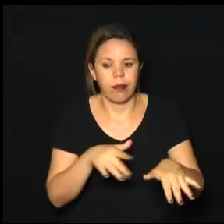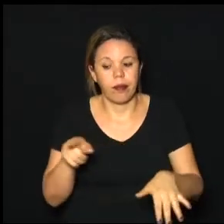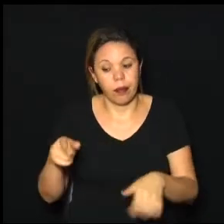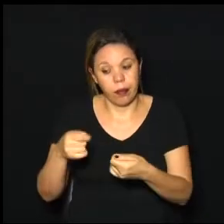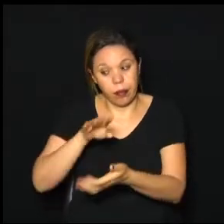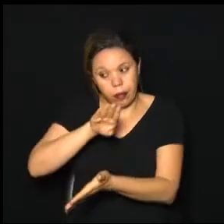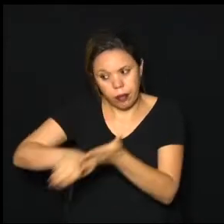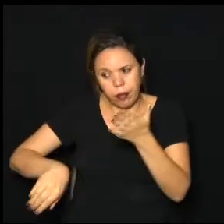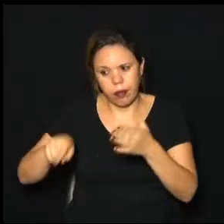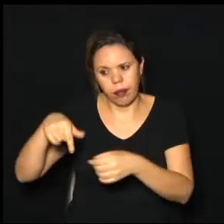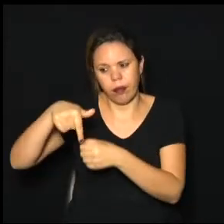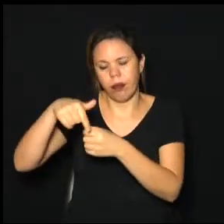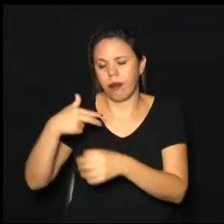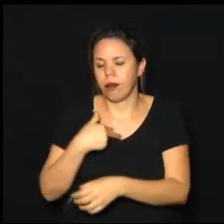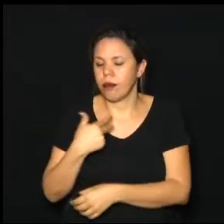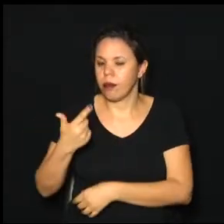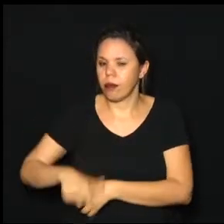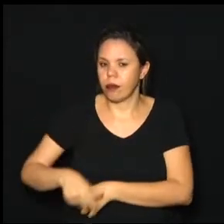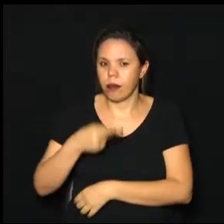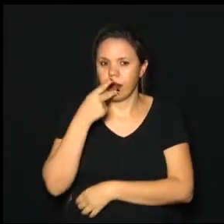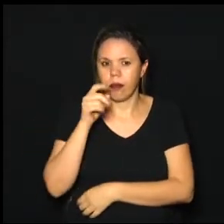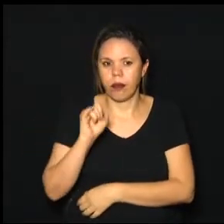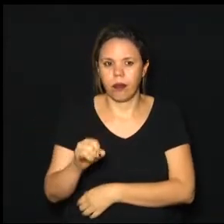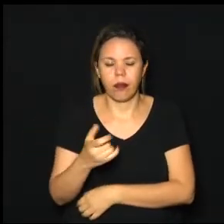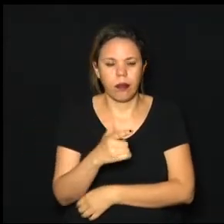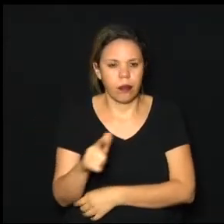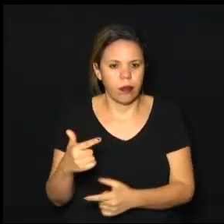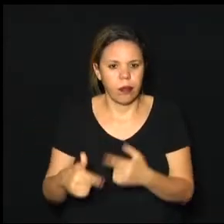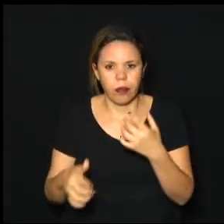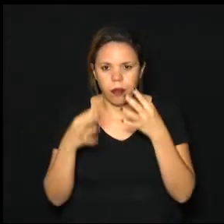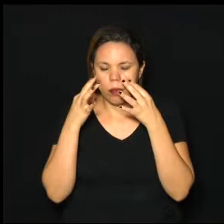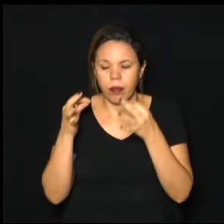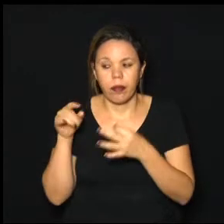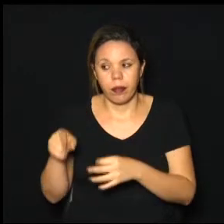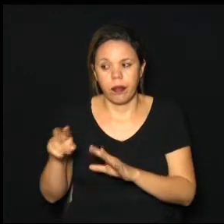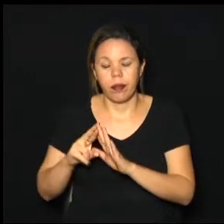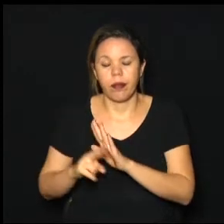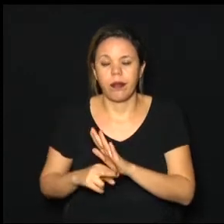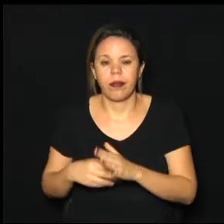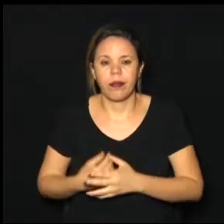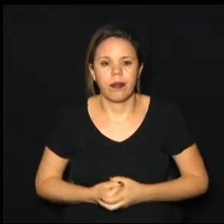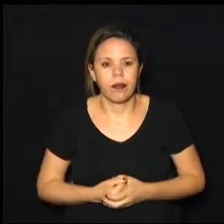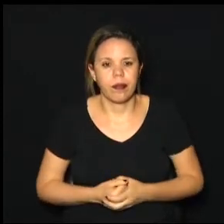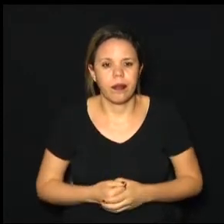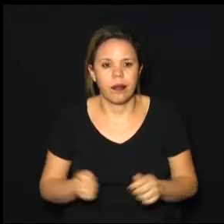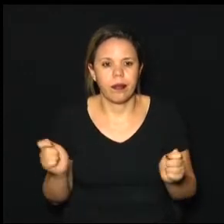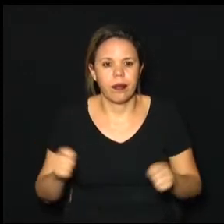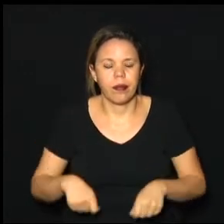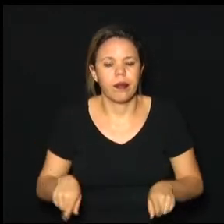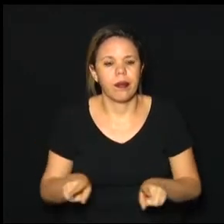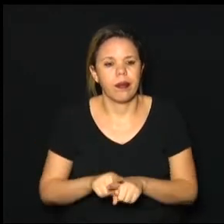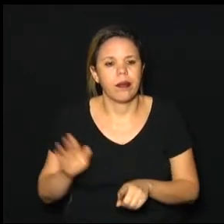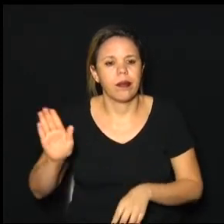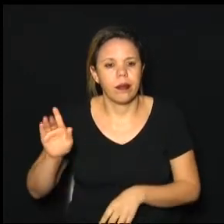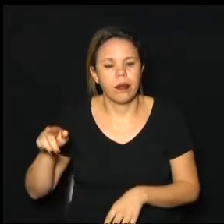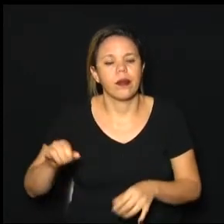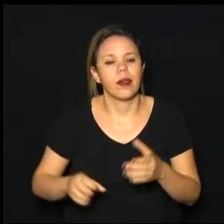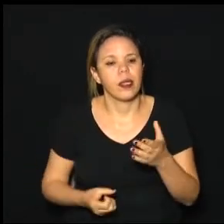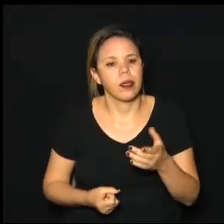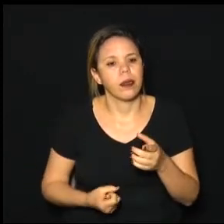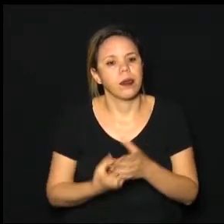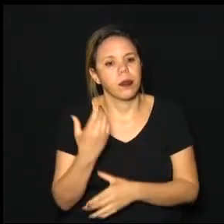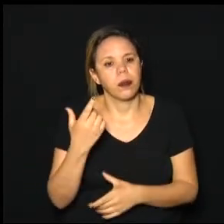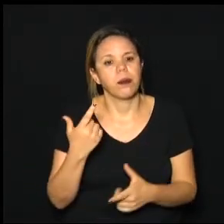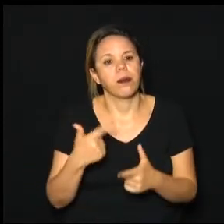ser removida. Repito, se não houver observância dessa regra, é possível, então, esse candidato sofrer uma